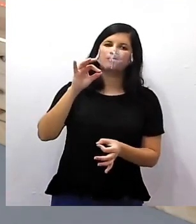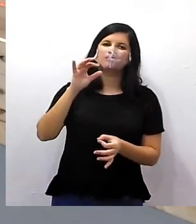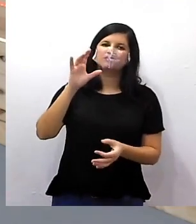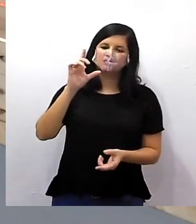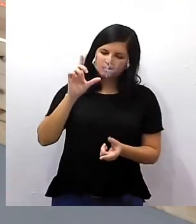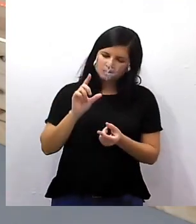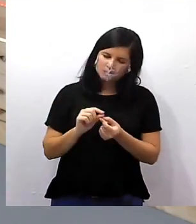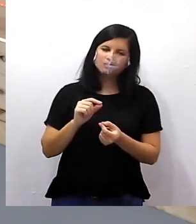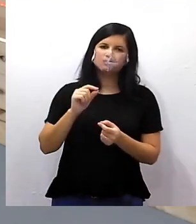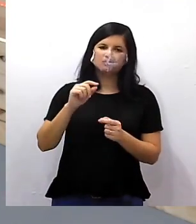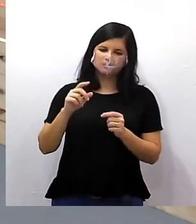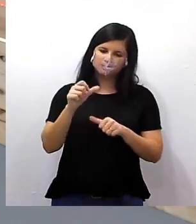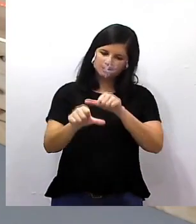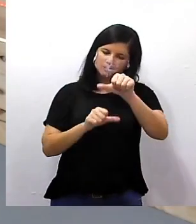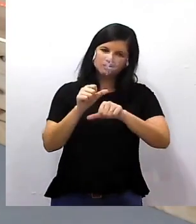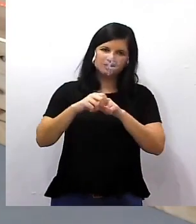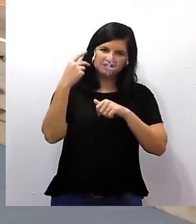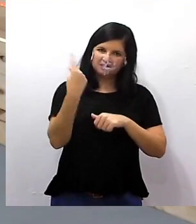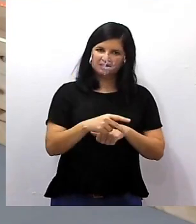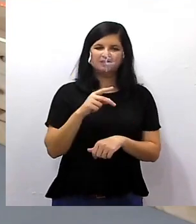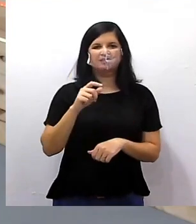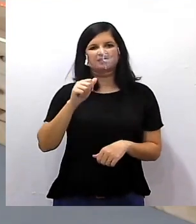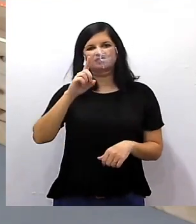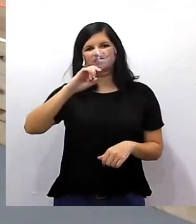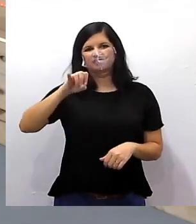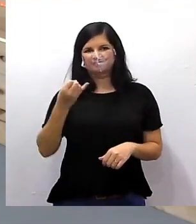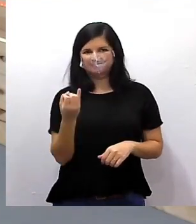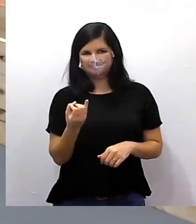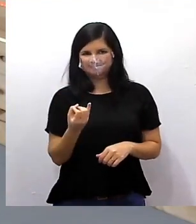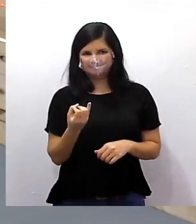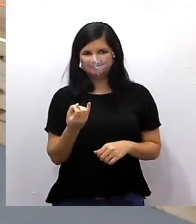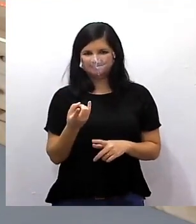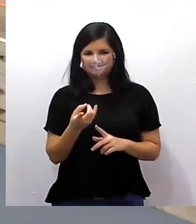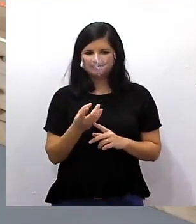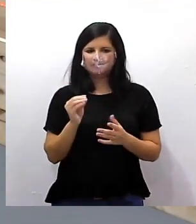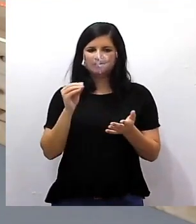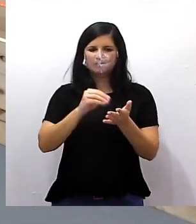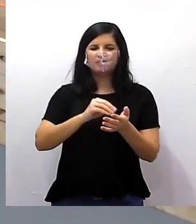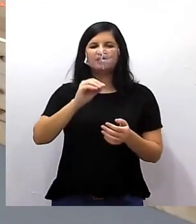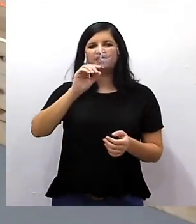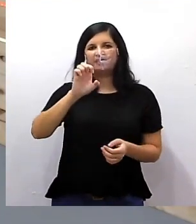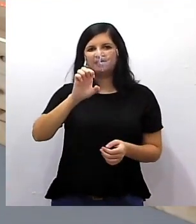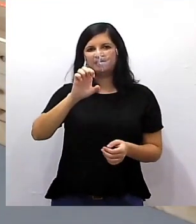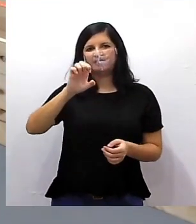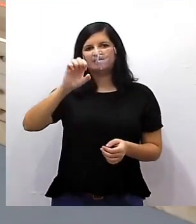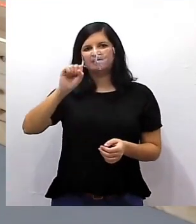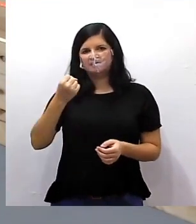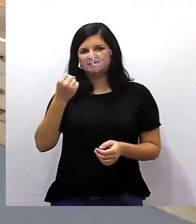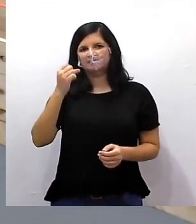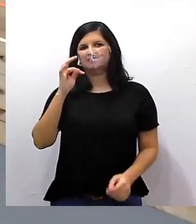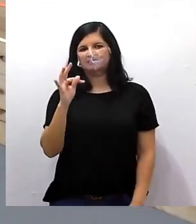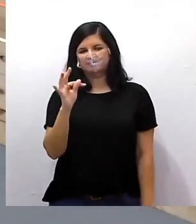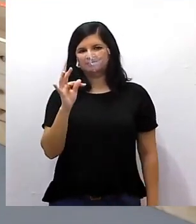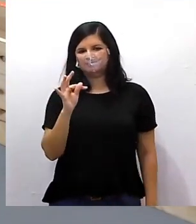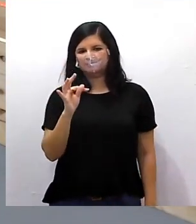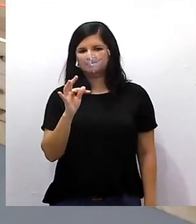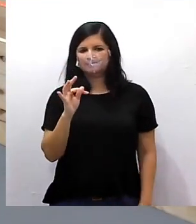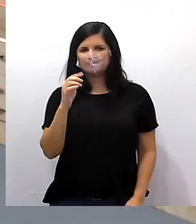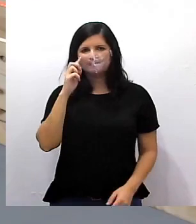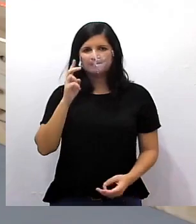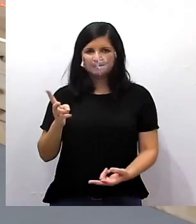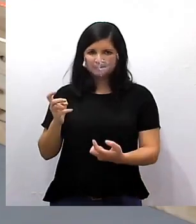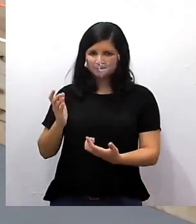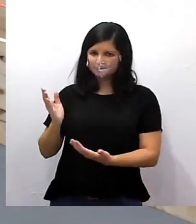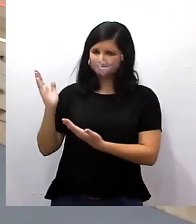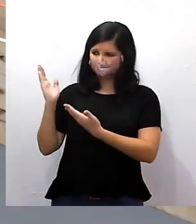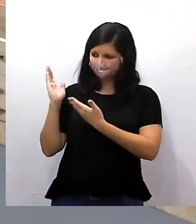próprio adjetivo. A gente não vai adicionar o the most, a gente vai colocar a terminação est. O adjetivo, como você pode ver na sua tela, o adjetivo que está